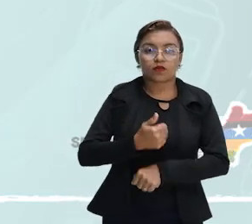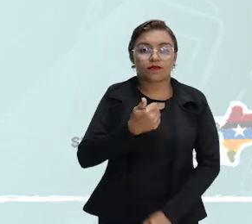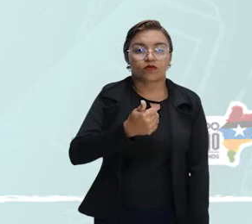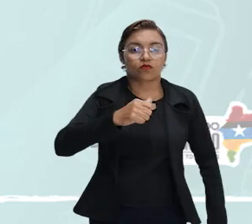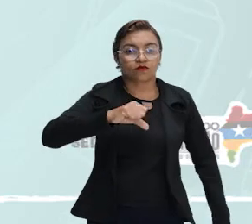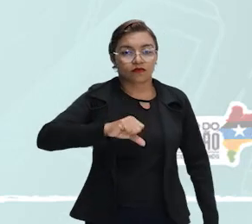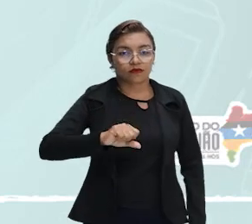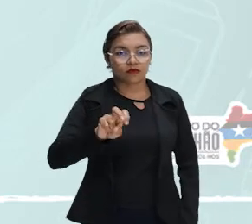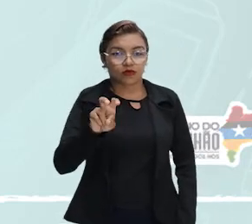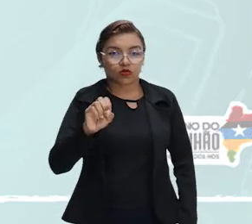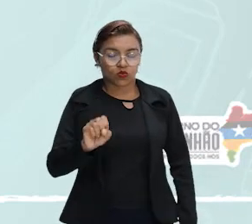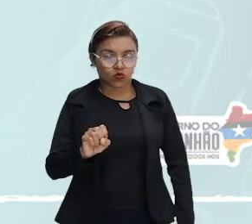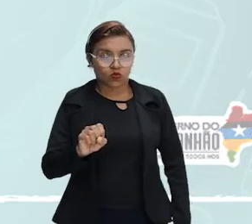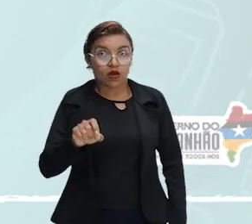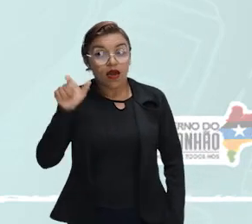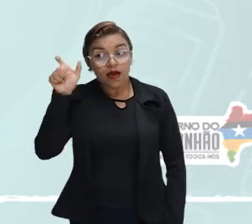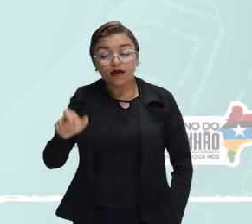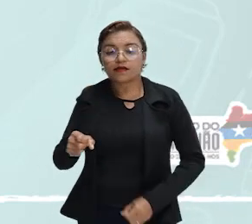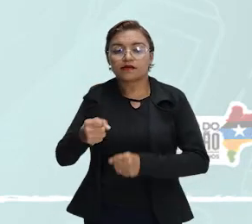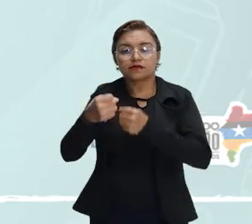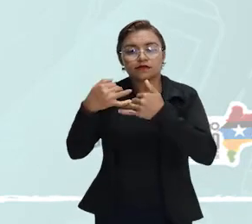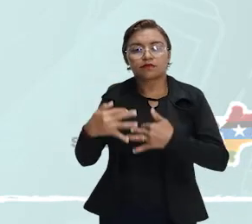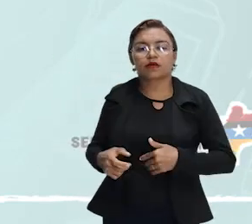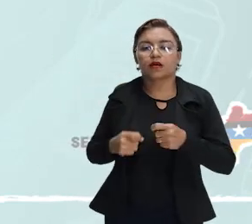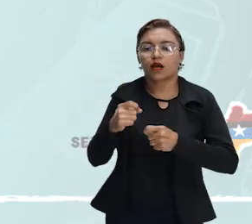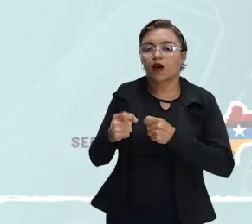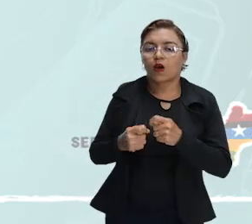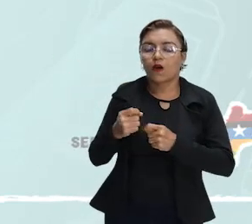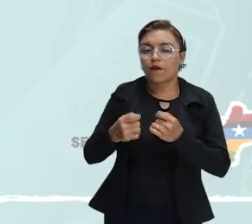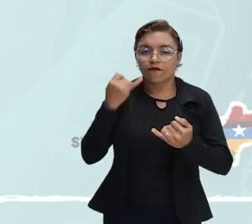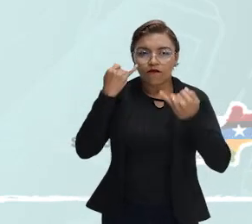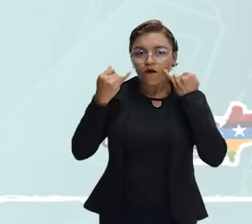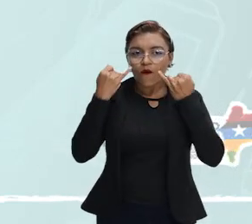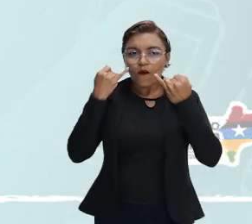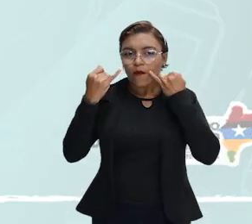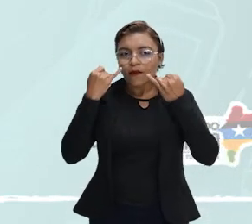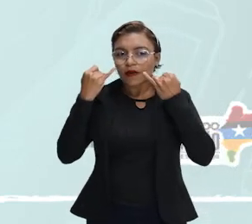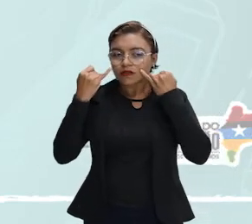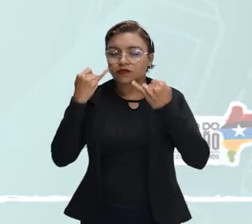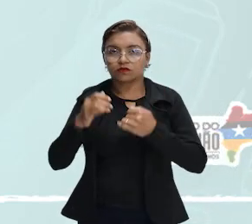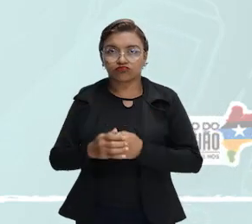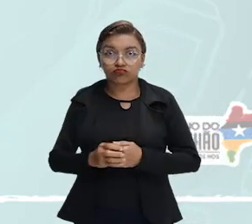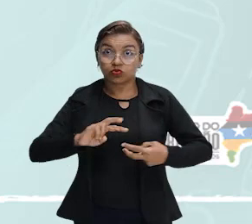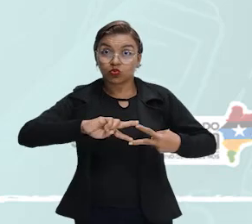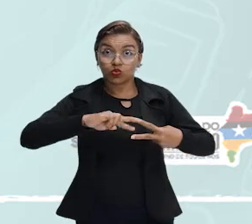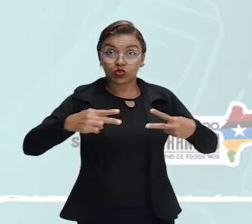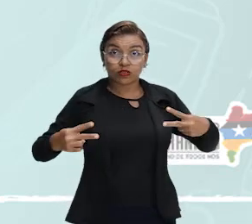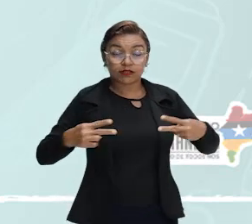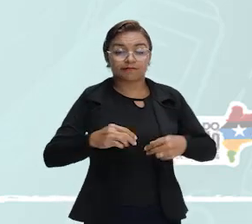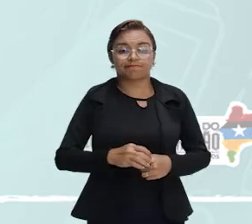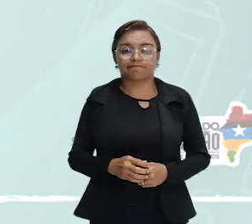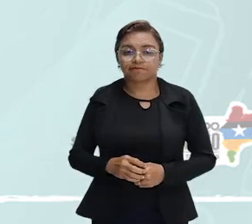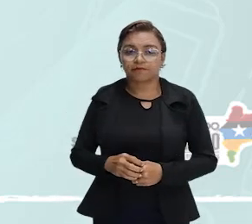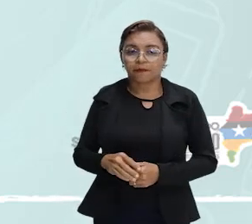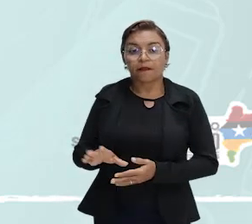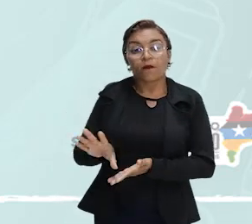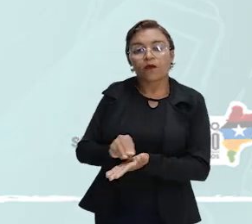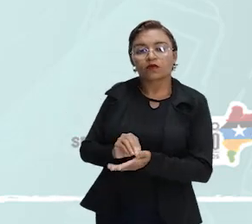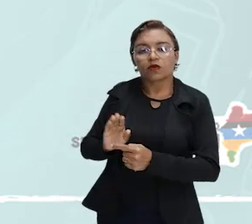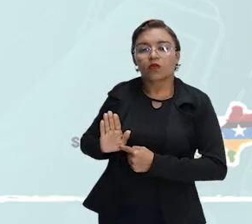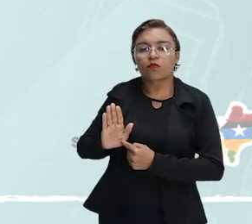1958. Ele explica como ocorre o fluxo de informações do código genético. Esse modelo